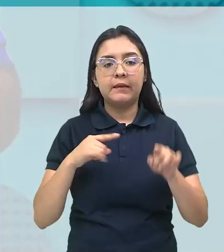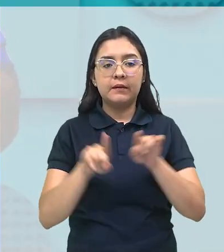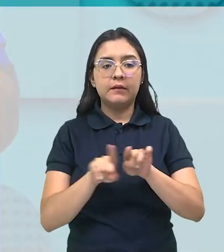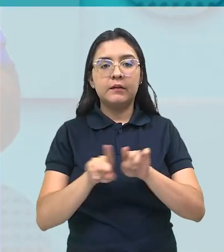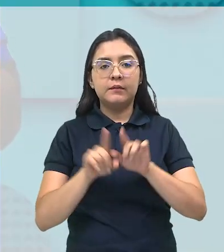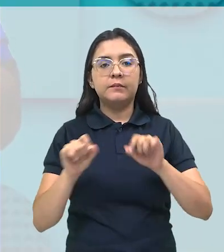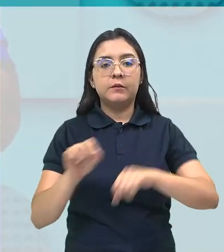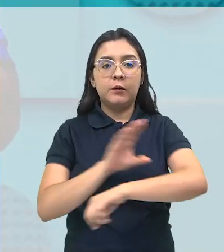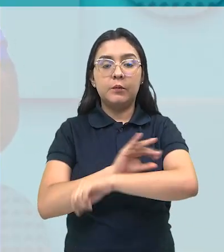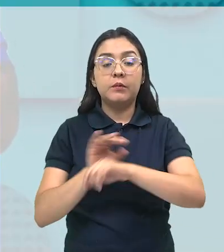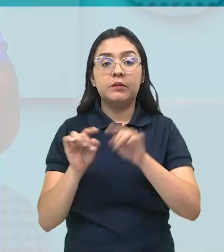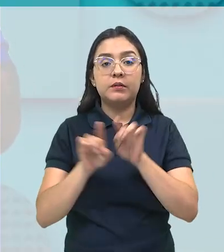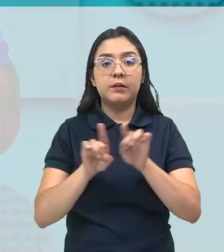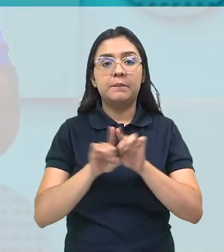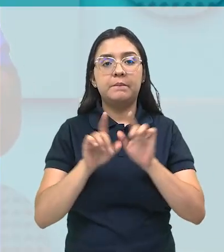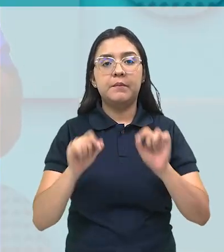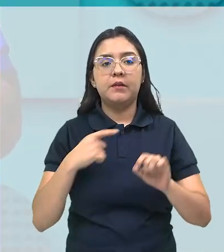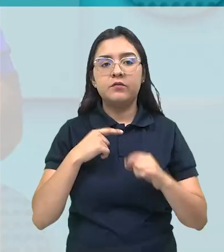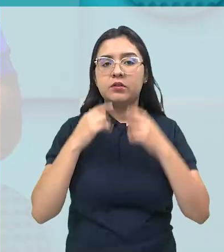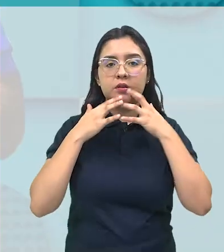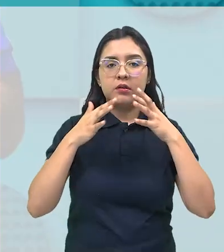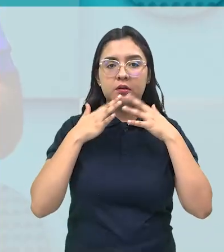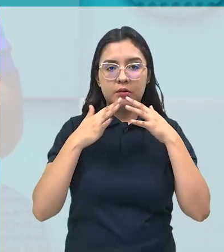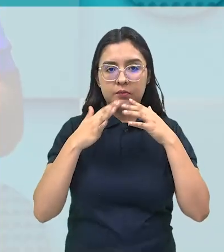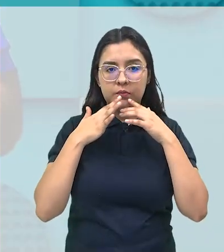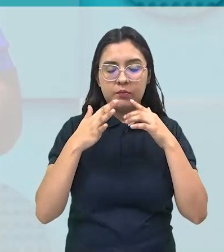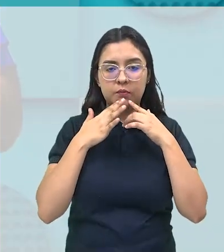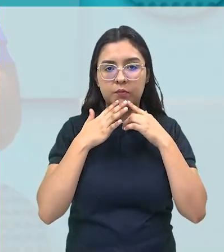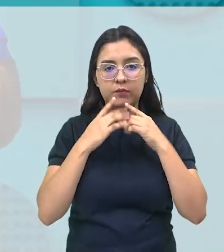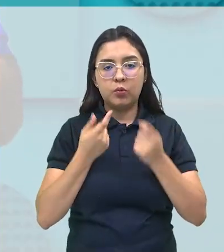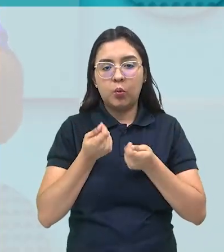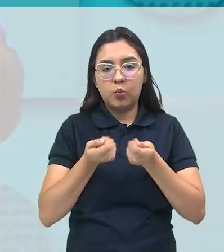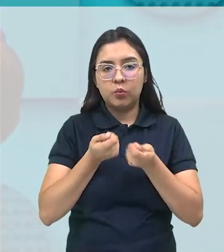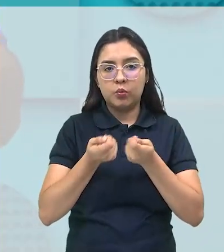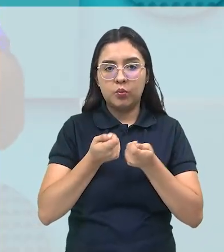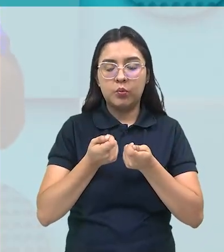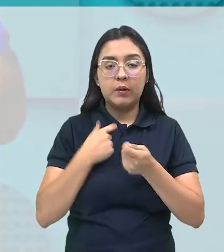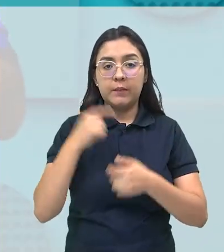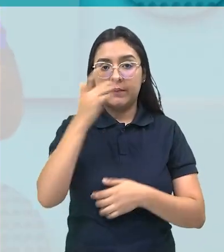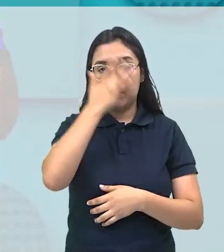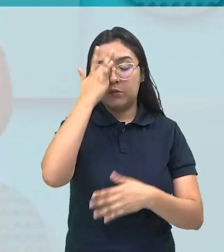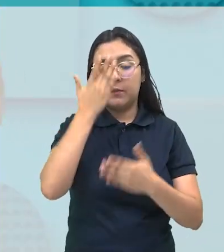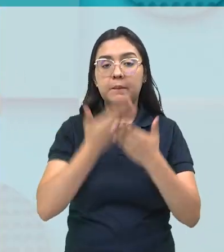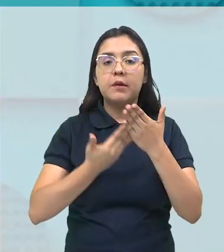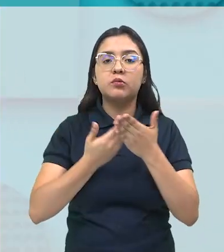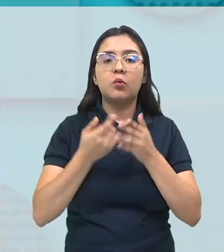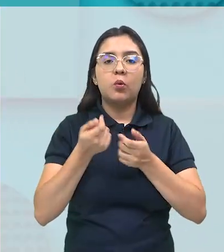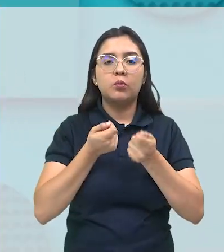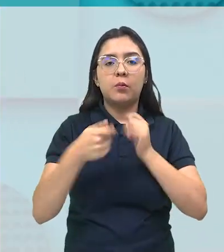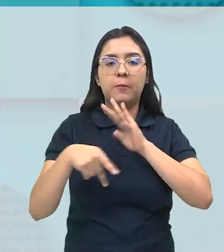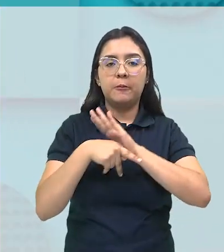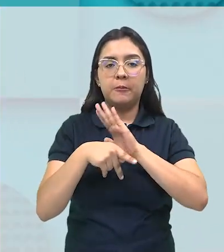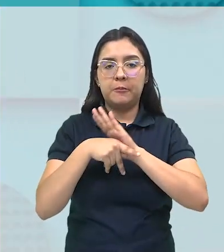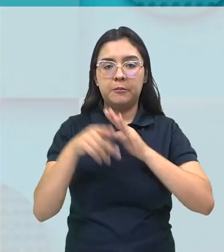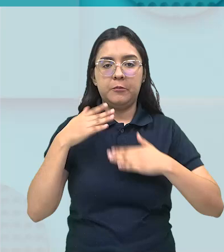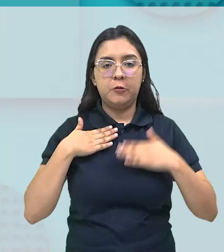gerar contrações muito rápidas e involuntárias. Lembre-se que a pessoa ela perde o